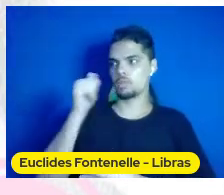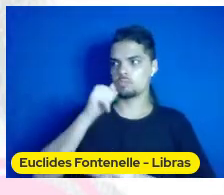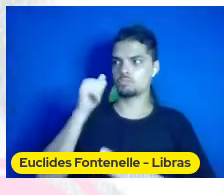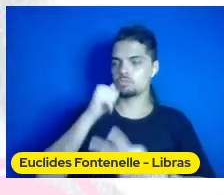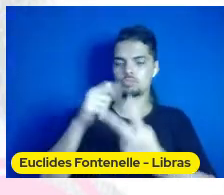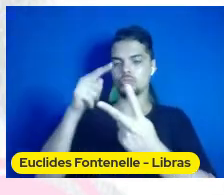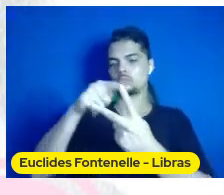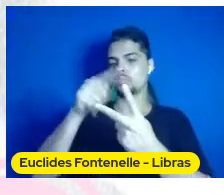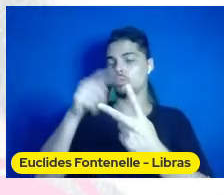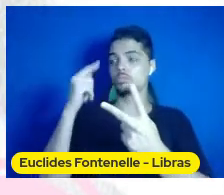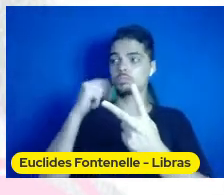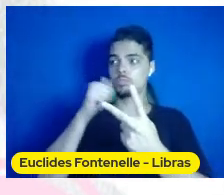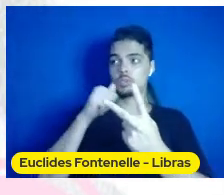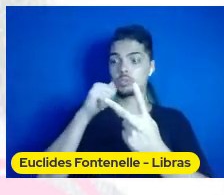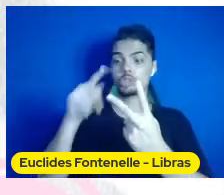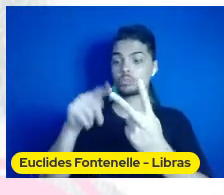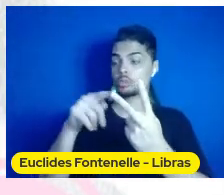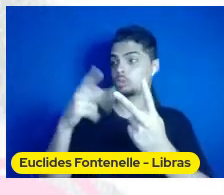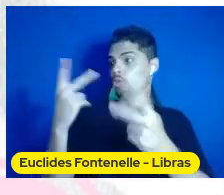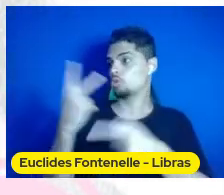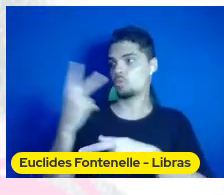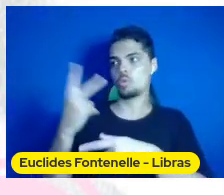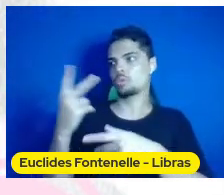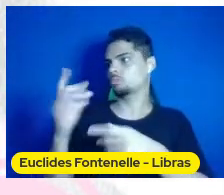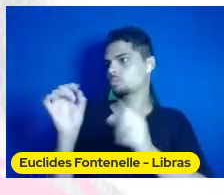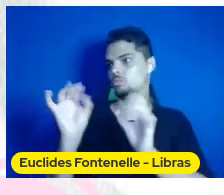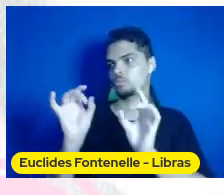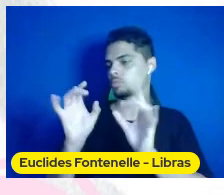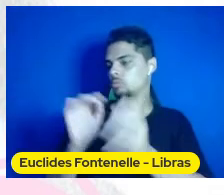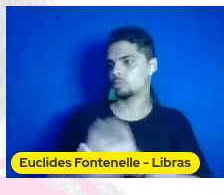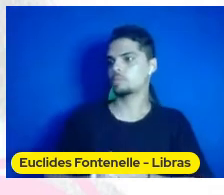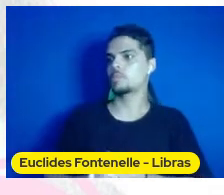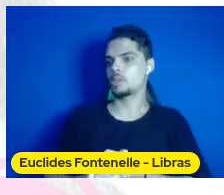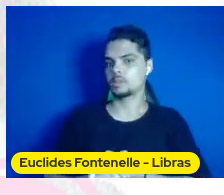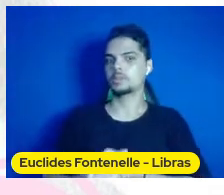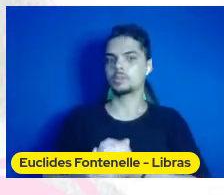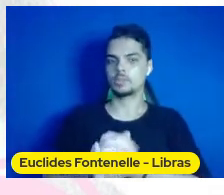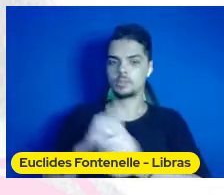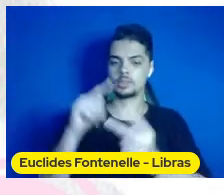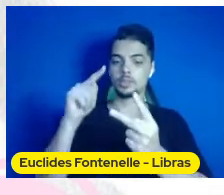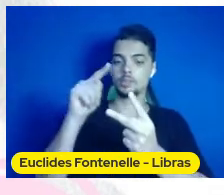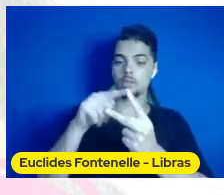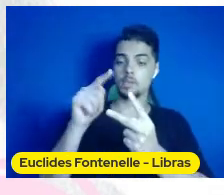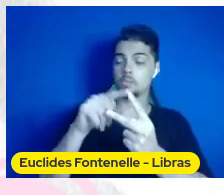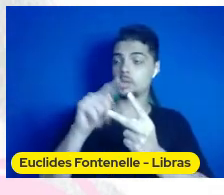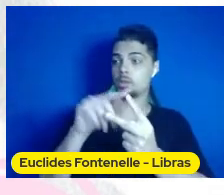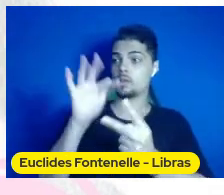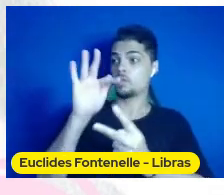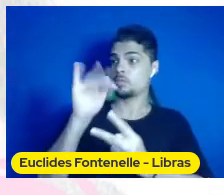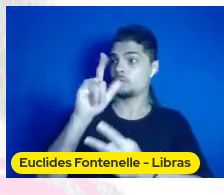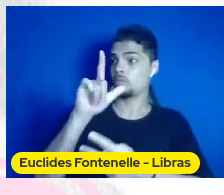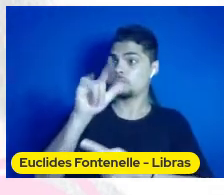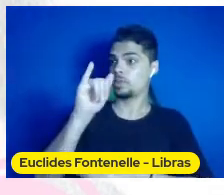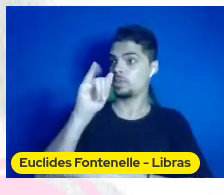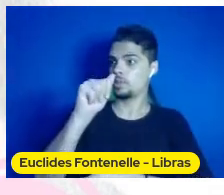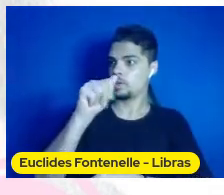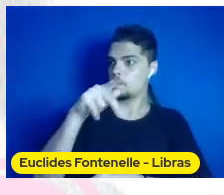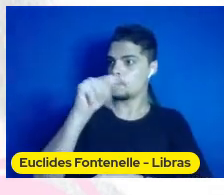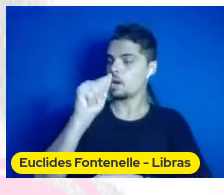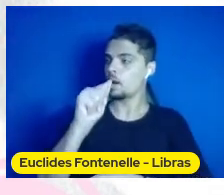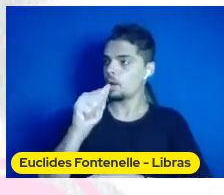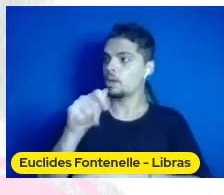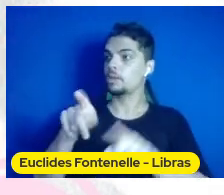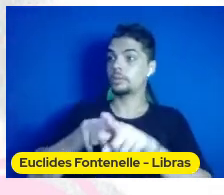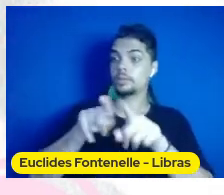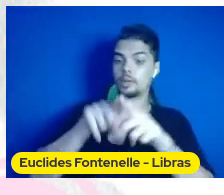trecho com a Maria Filipa, tanto quanto Joana Angélica também. Então, assim, a história da independência da Bahia é a história